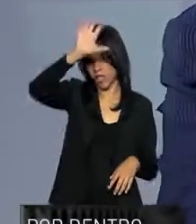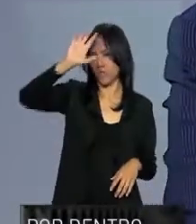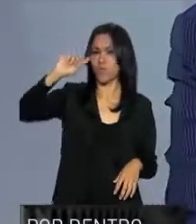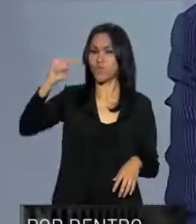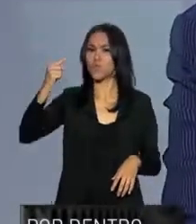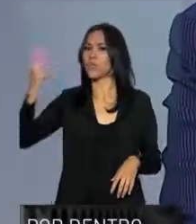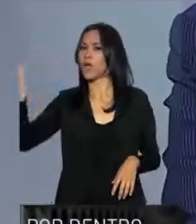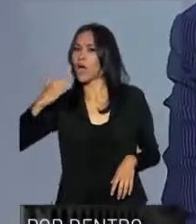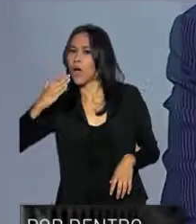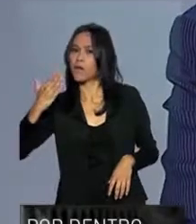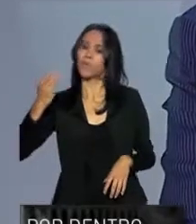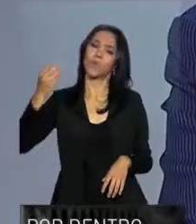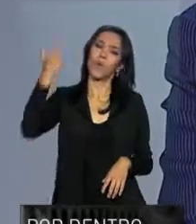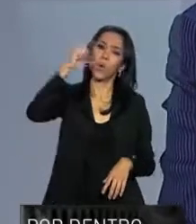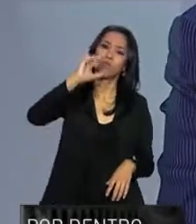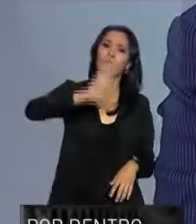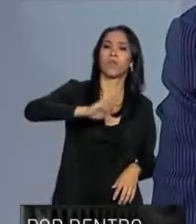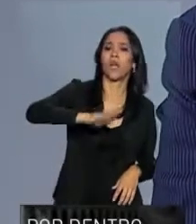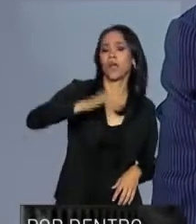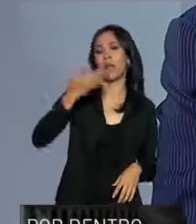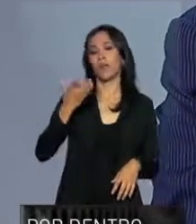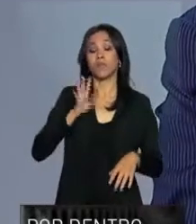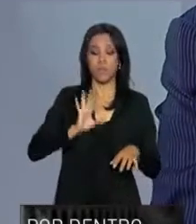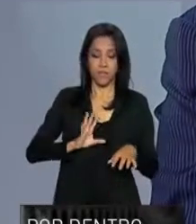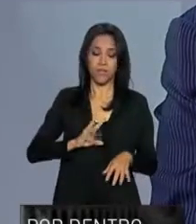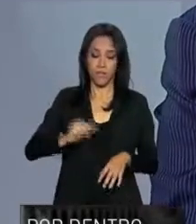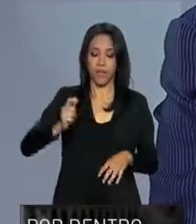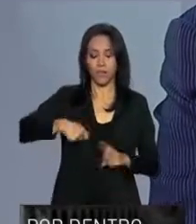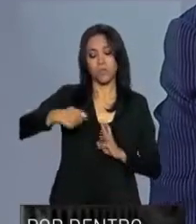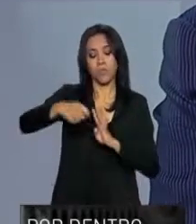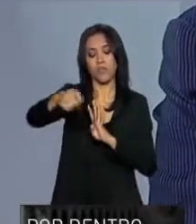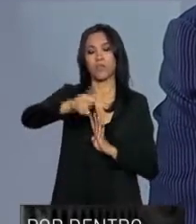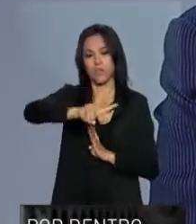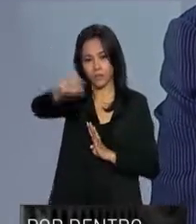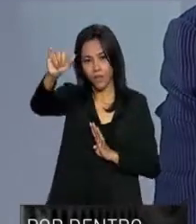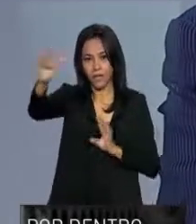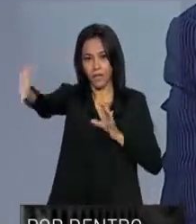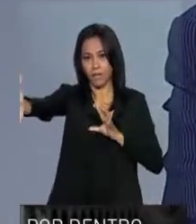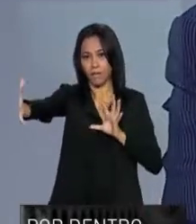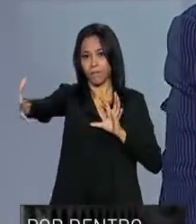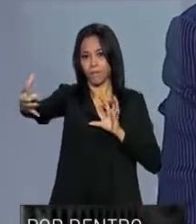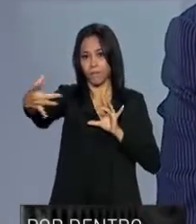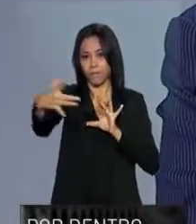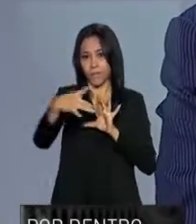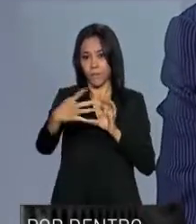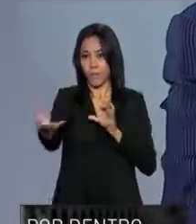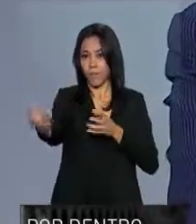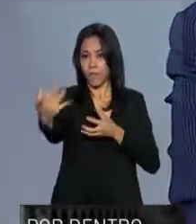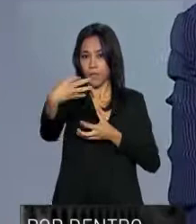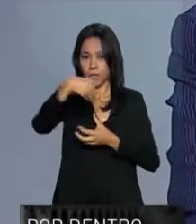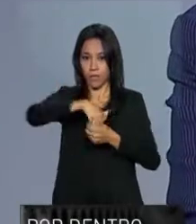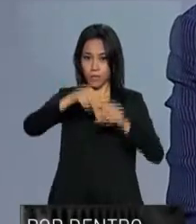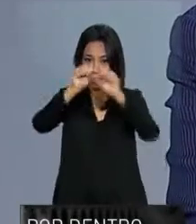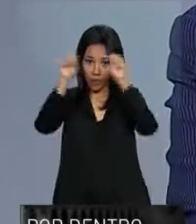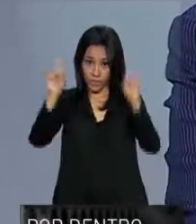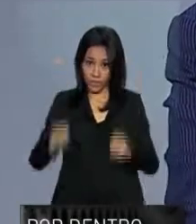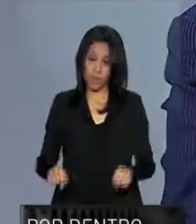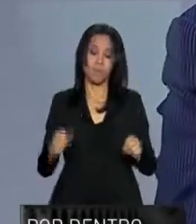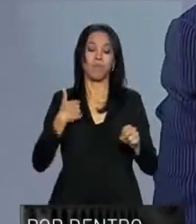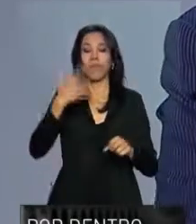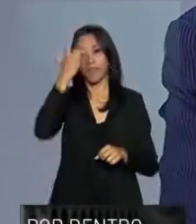outros menos mas todos nos próximos meses deverão estar integrados ao sistema e podendo ainda dar mais essa facilidade